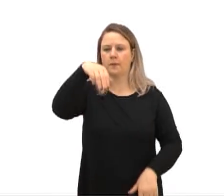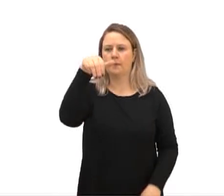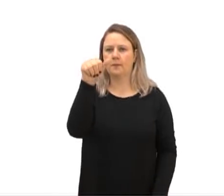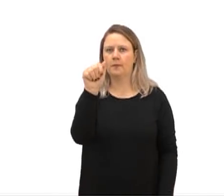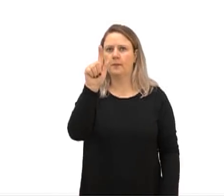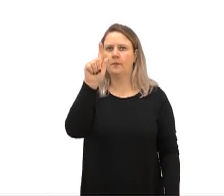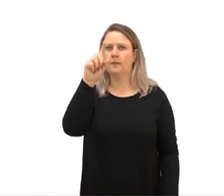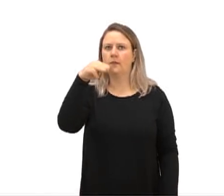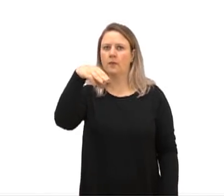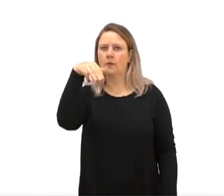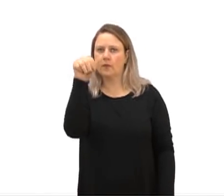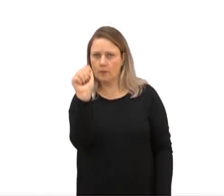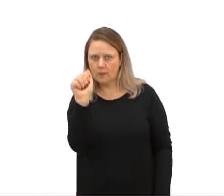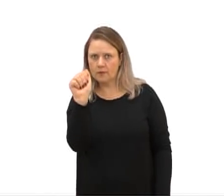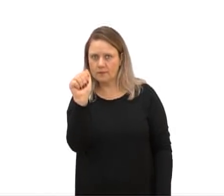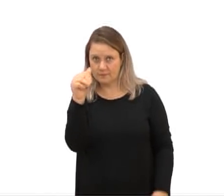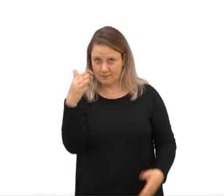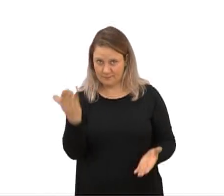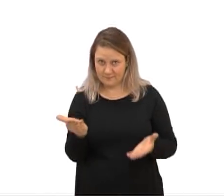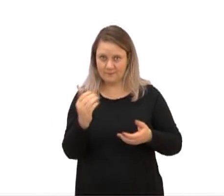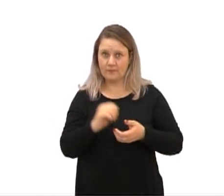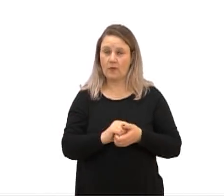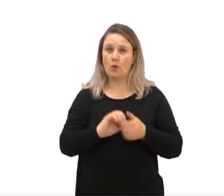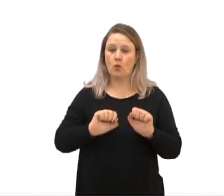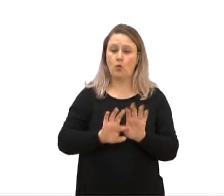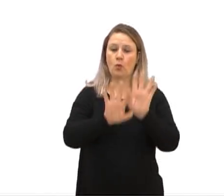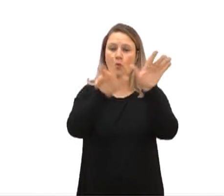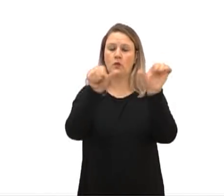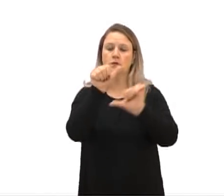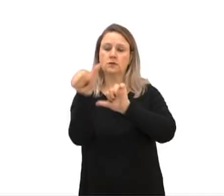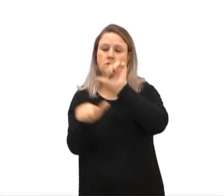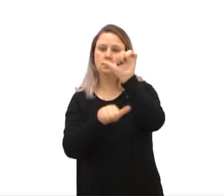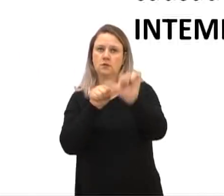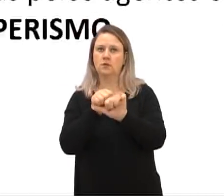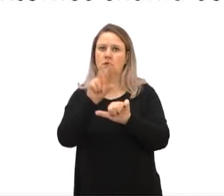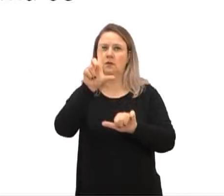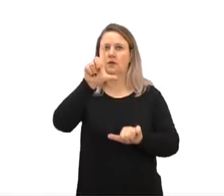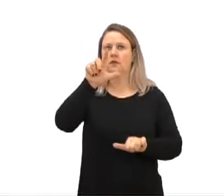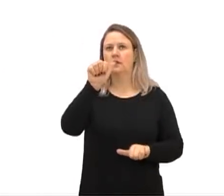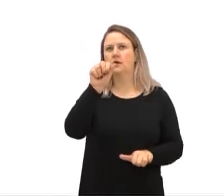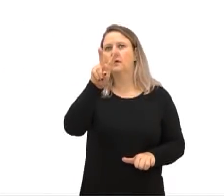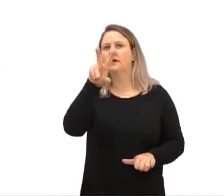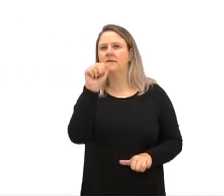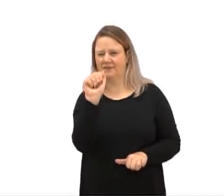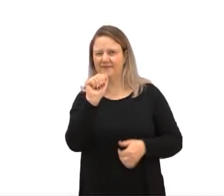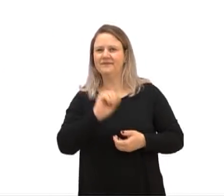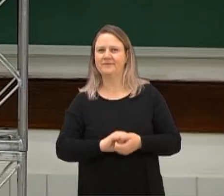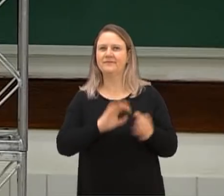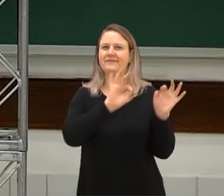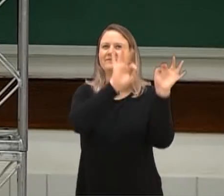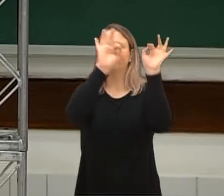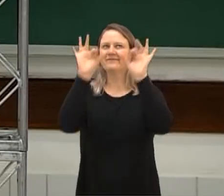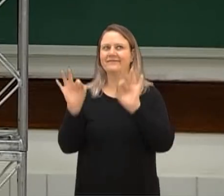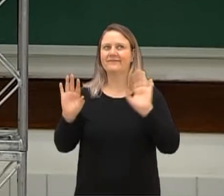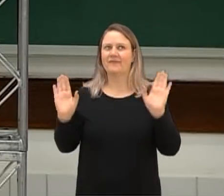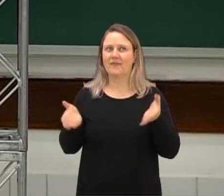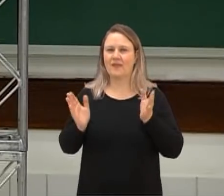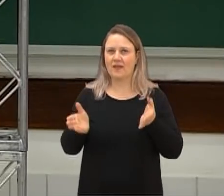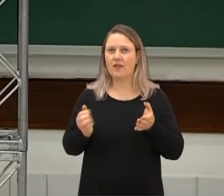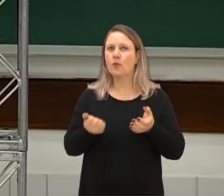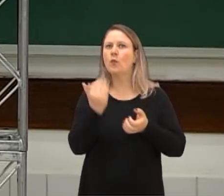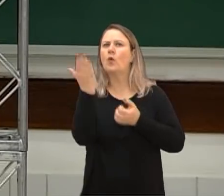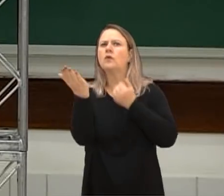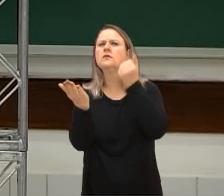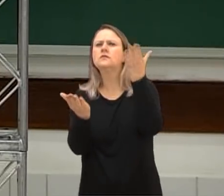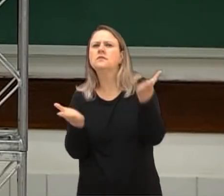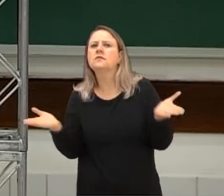do manto para a superfície, se transformando em lava vulcânica. Vamos lá para os agentes externos